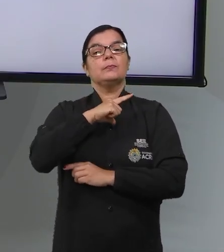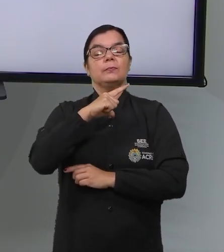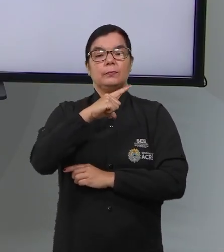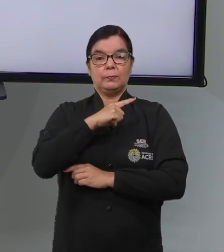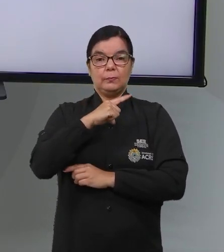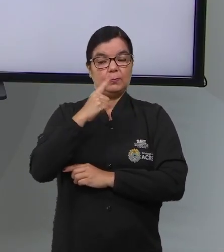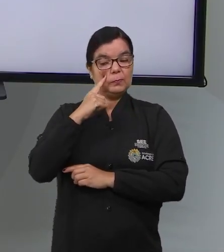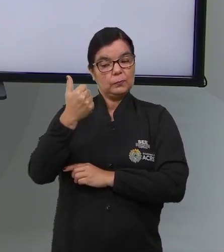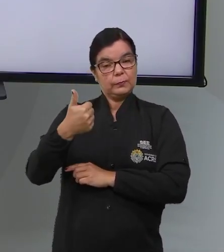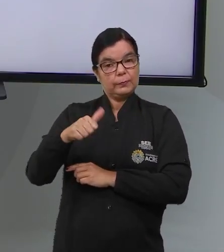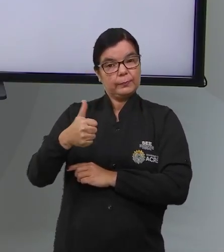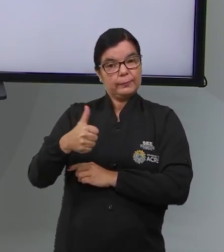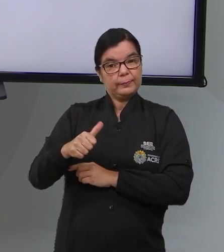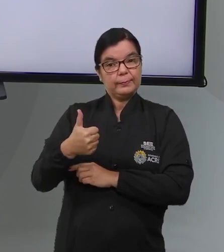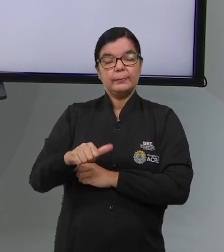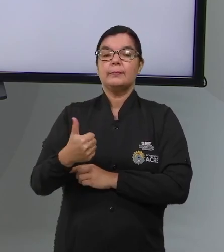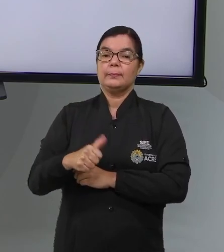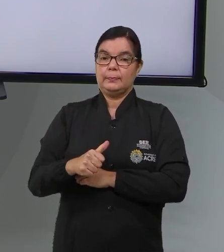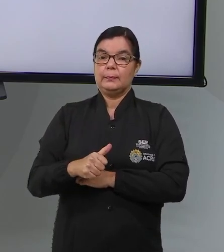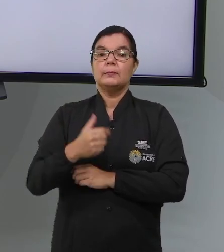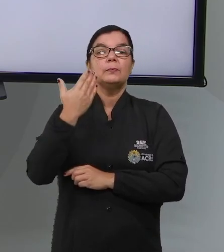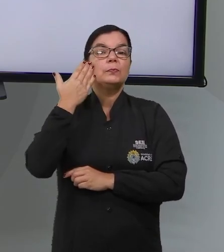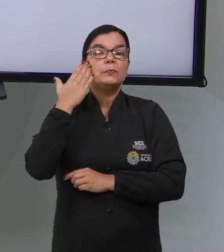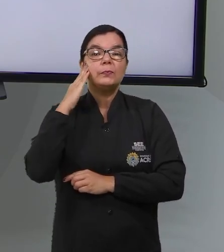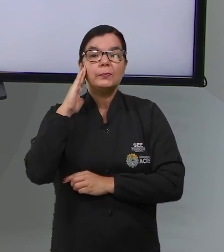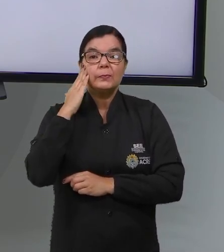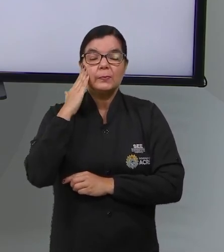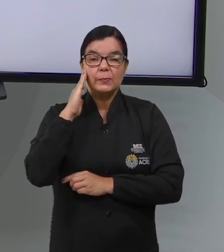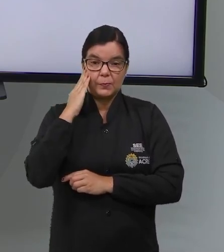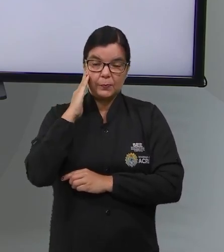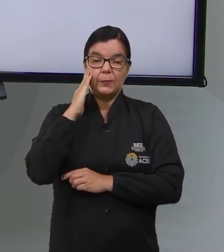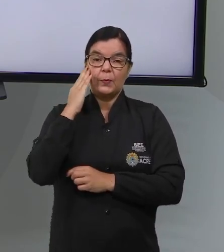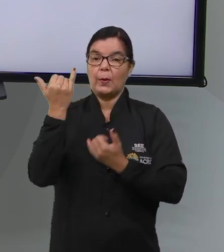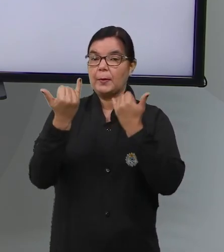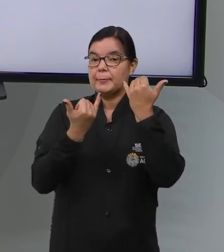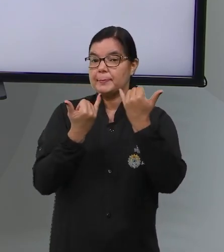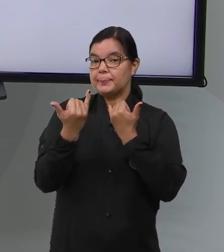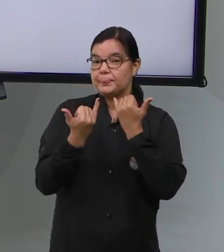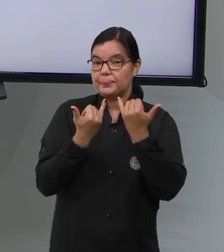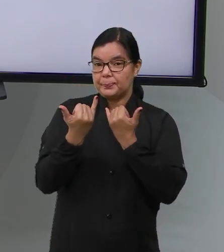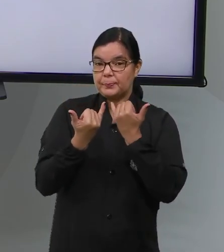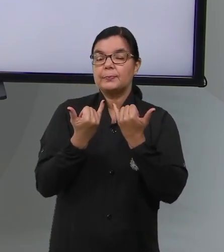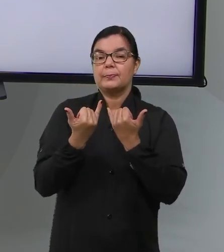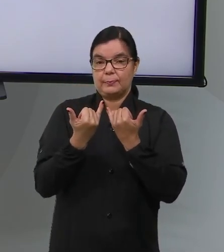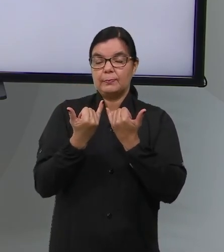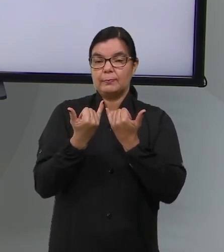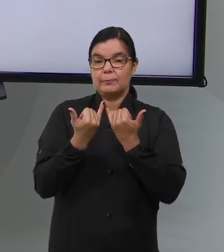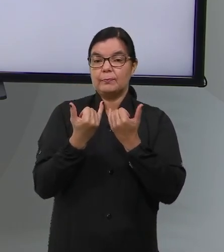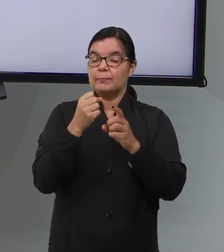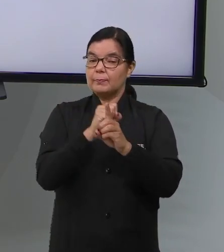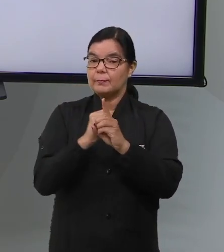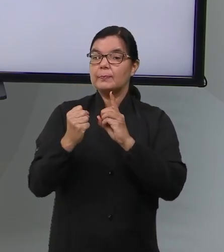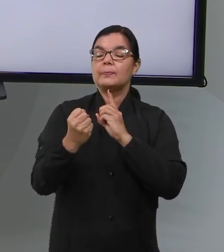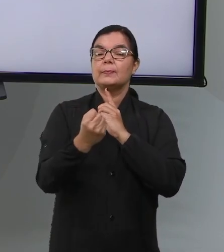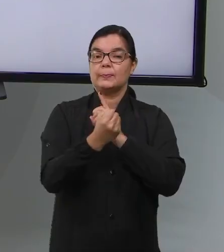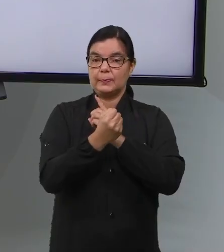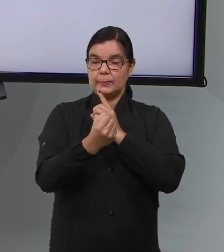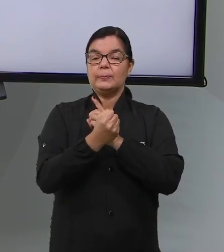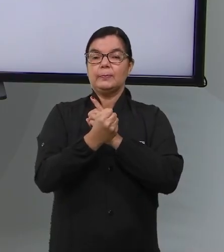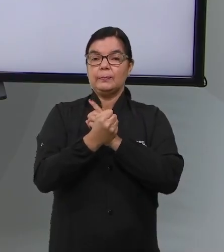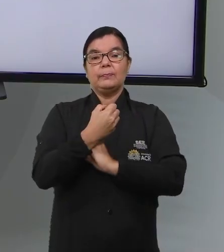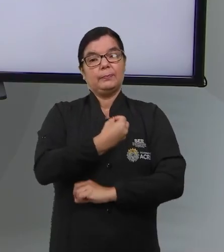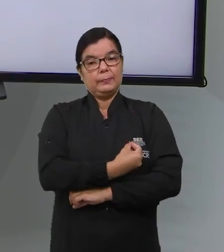de analisar e de interpretar essas informações e esses códigos sociais até